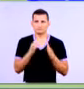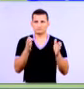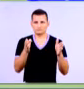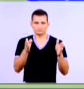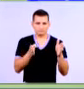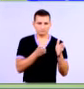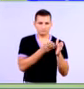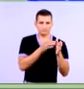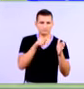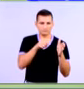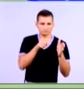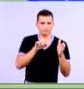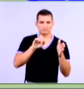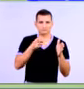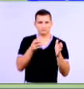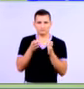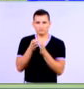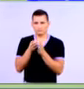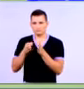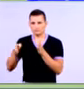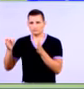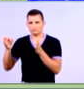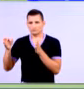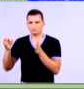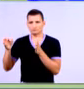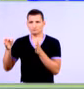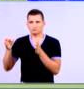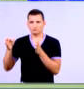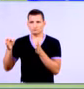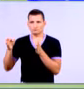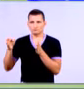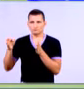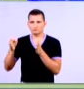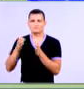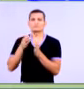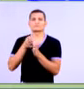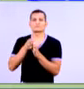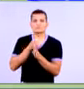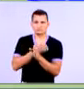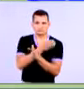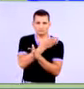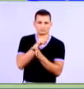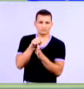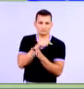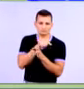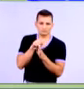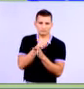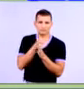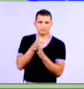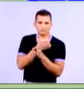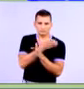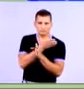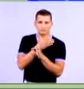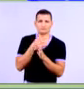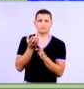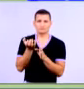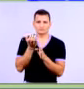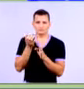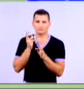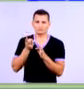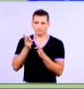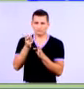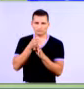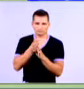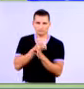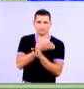primeira metade ou está nessa segunda metade? Ah, está nessa primeira metade aqui. Então, se eu quero continuar nessa